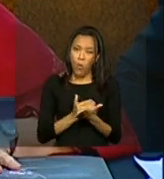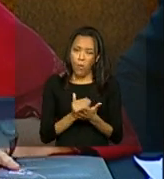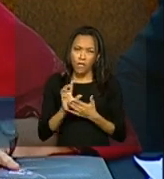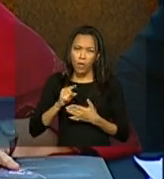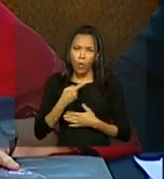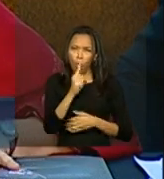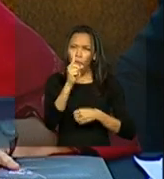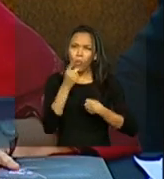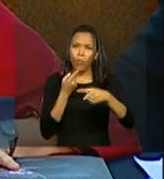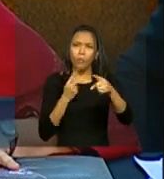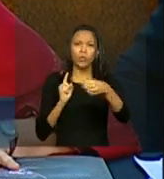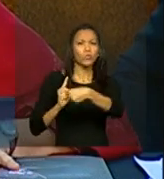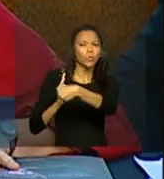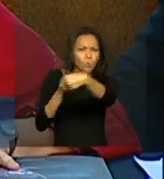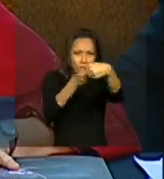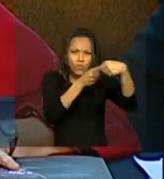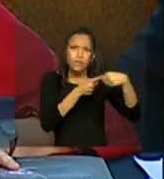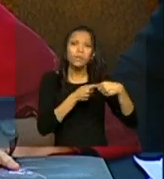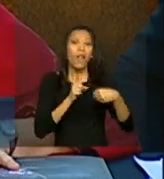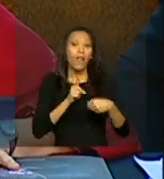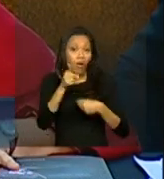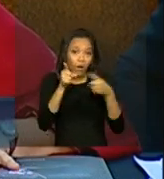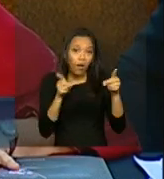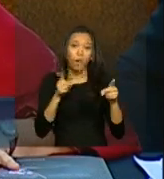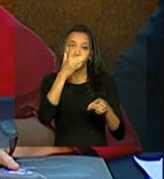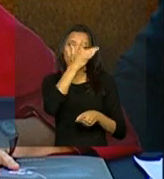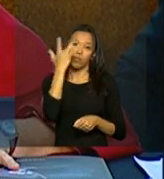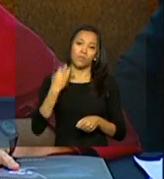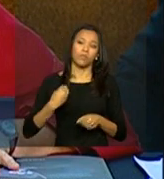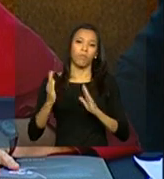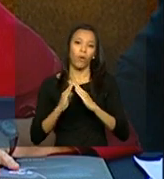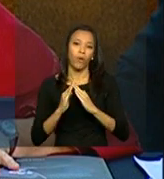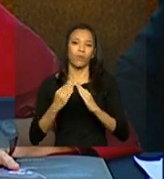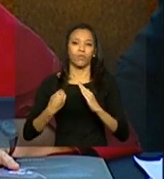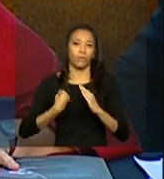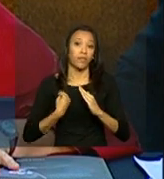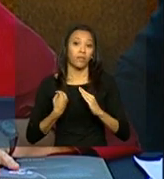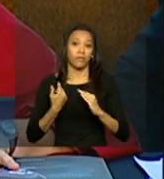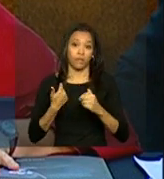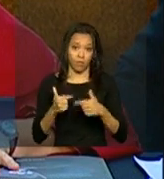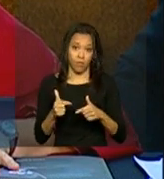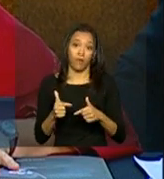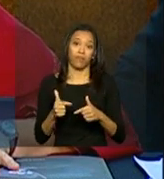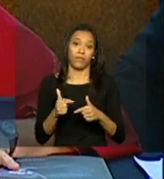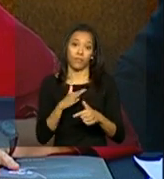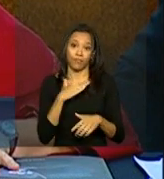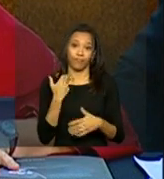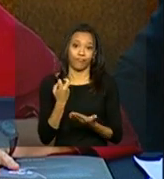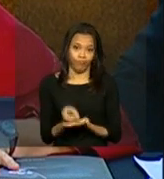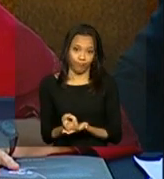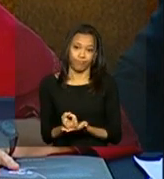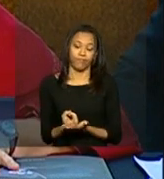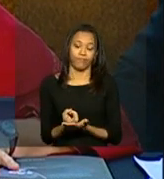município e é lá que as pessoas vivem, moram, trabalham e morrem.